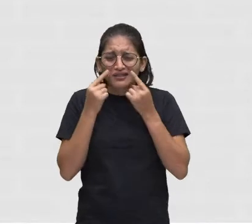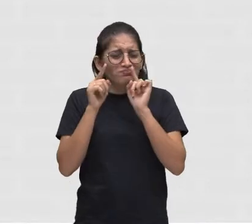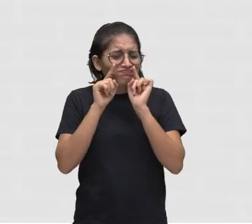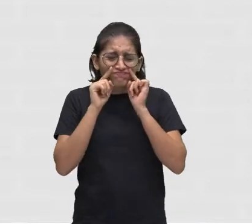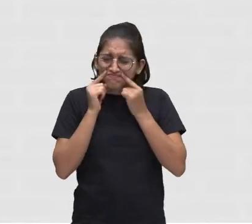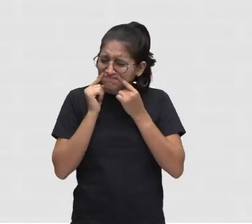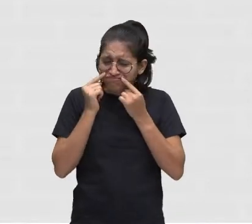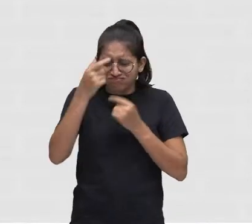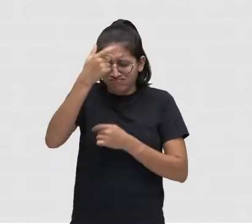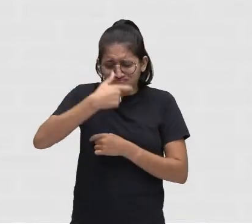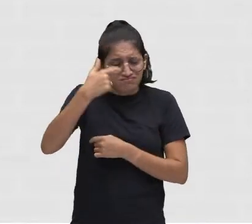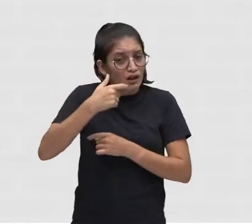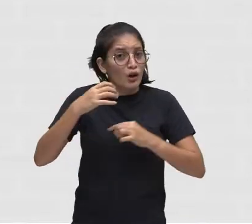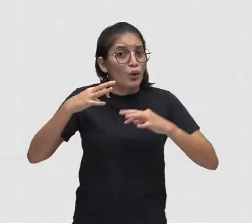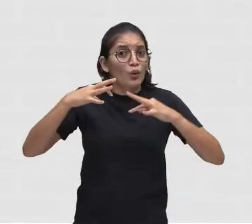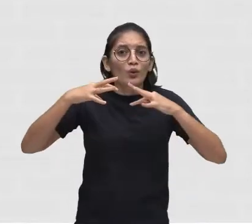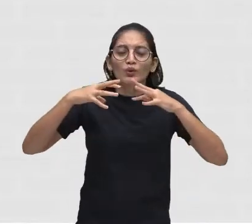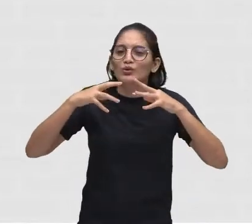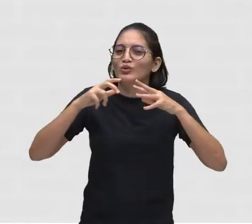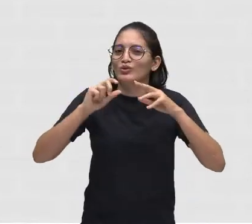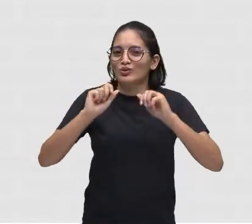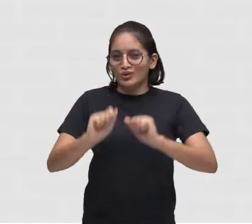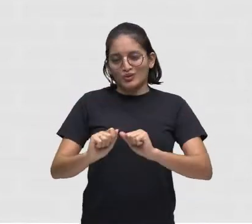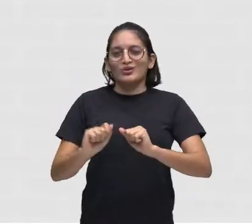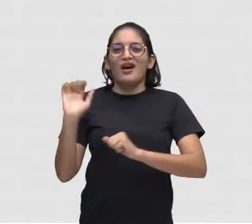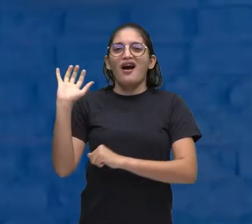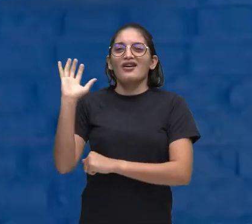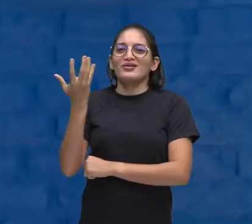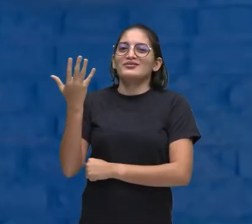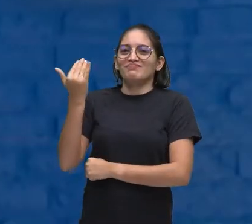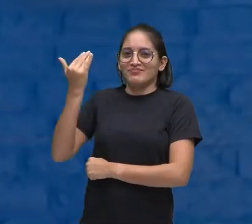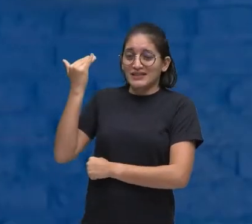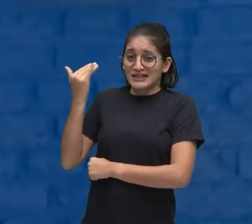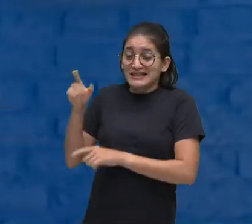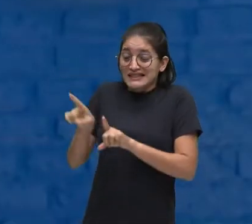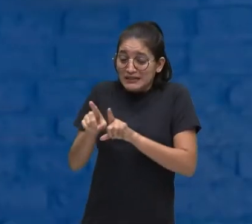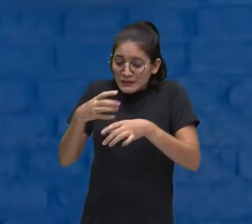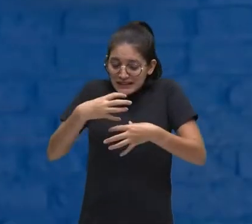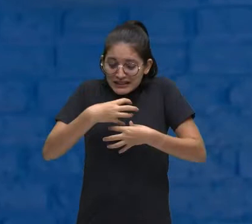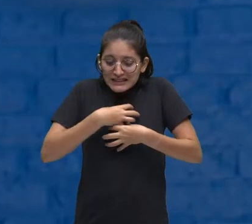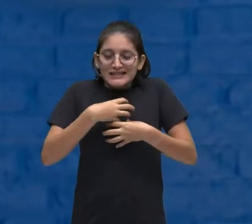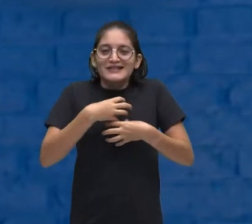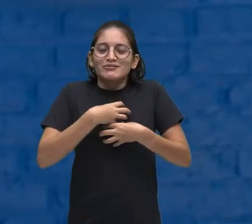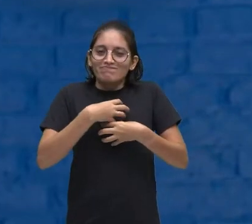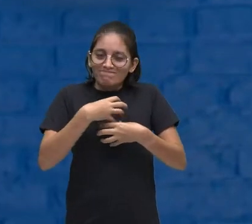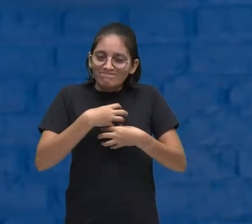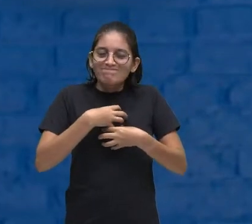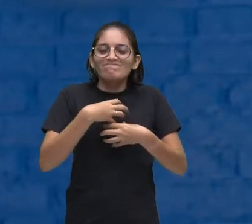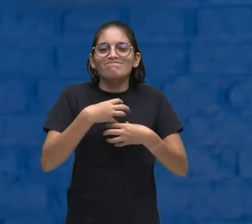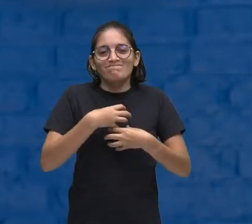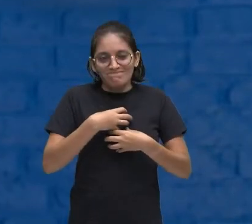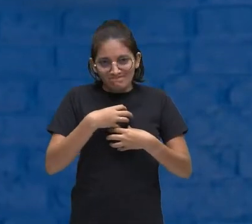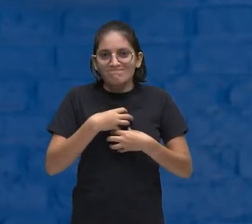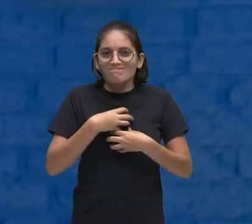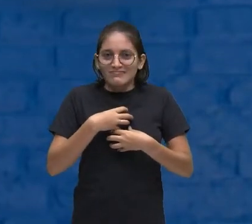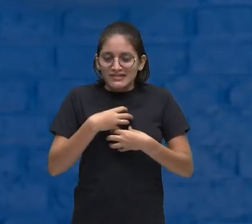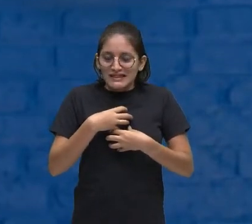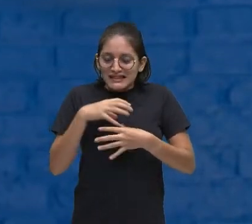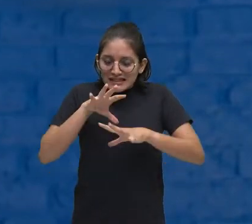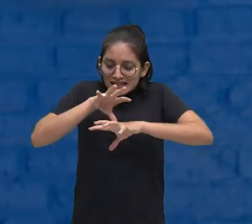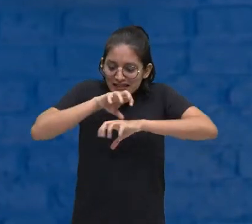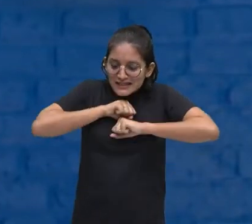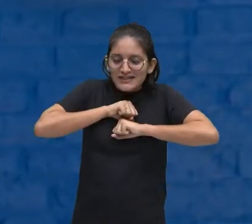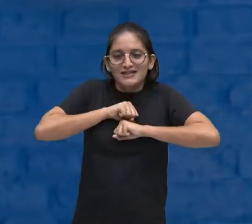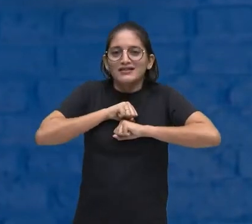tempo, por tudo aquilo que havia acontecido e pelos sentimentos que ela havia colhido com